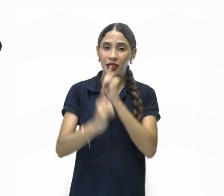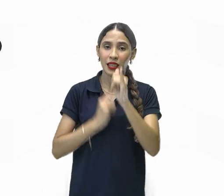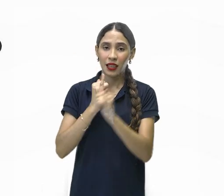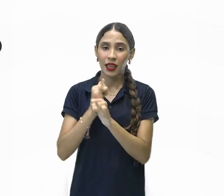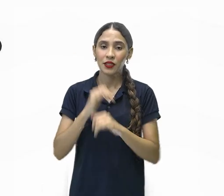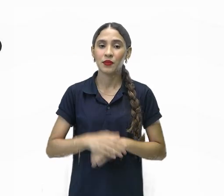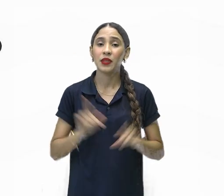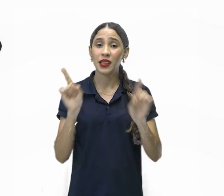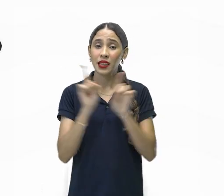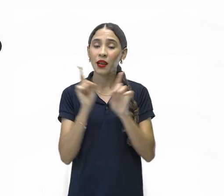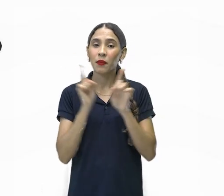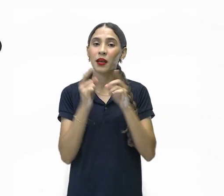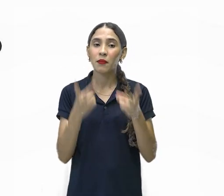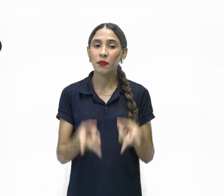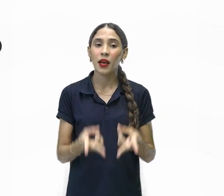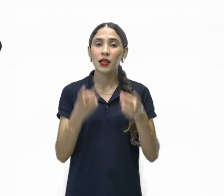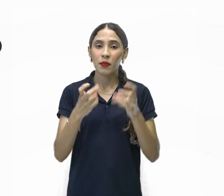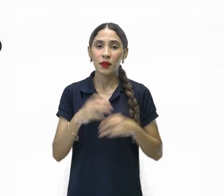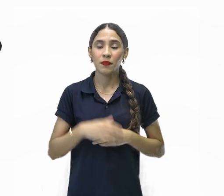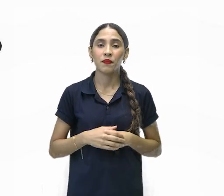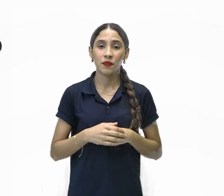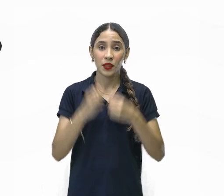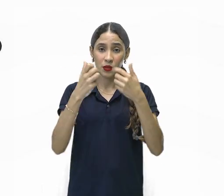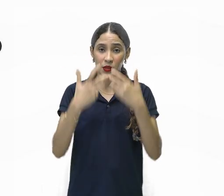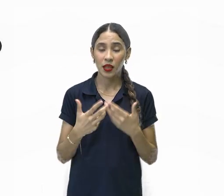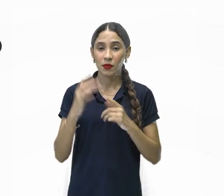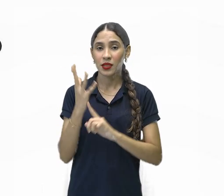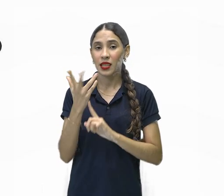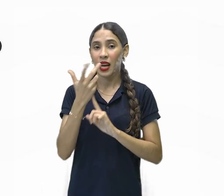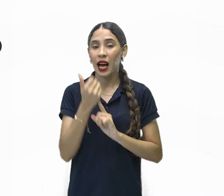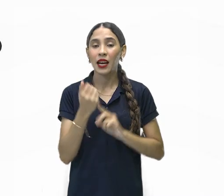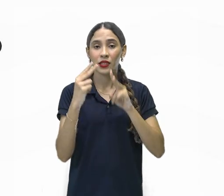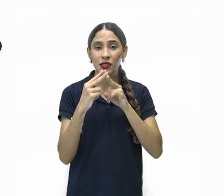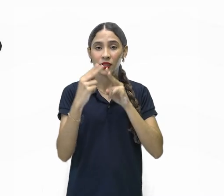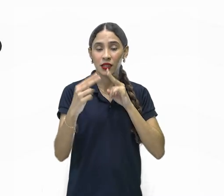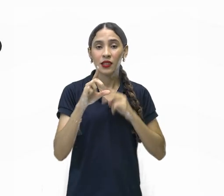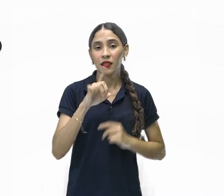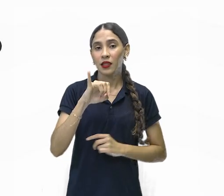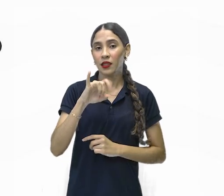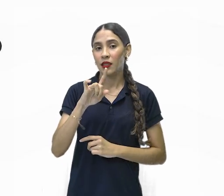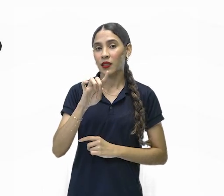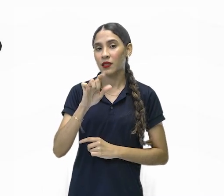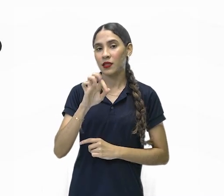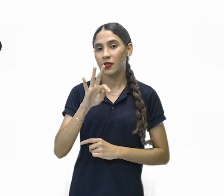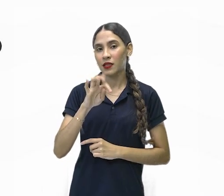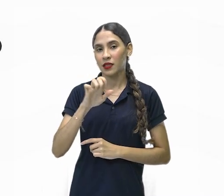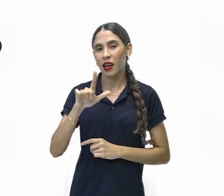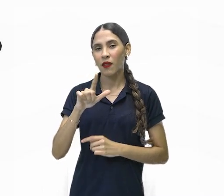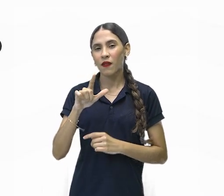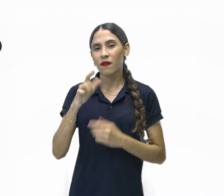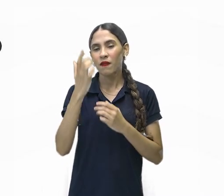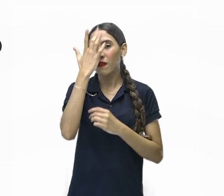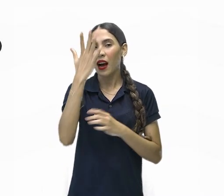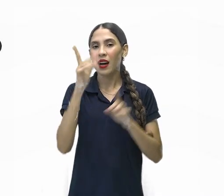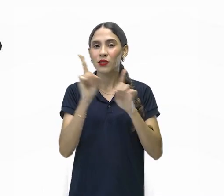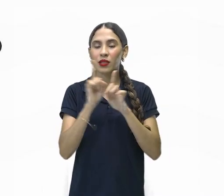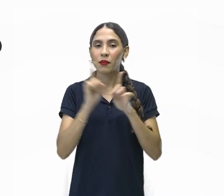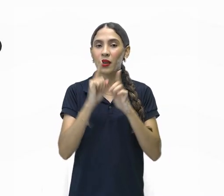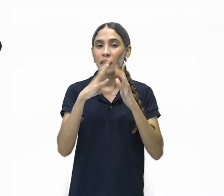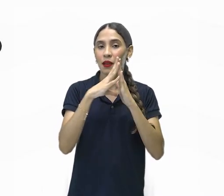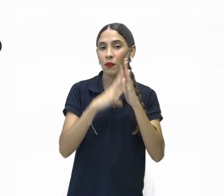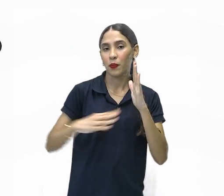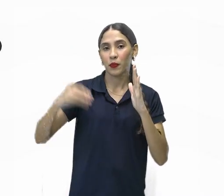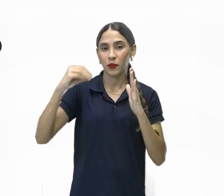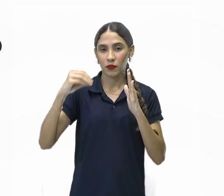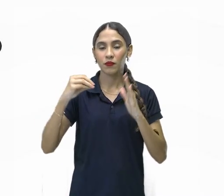E ainda vamos perceber que quando falamos dessa arte digital, é muito mais fácil dela ser